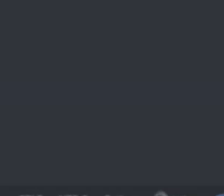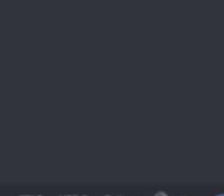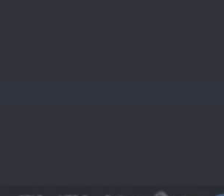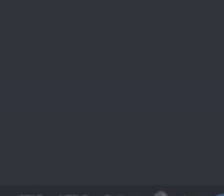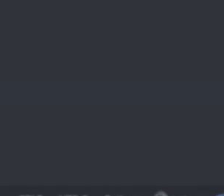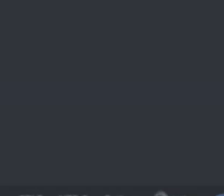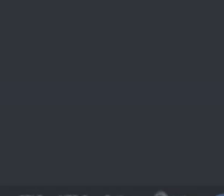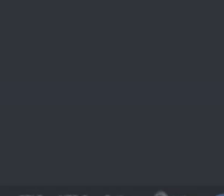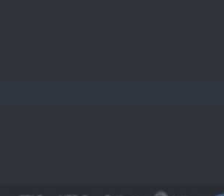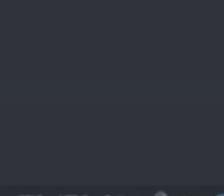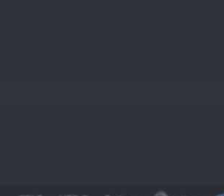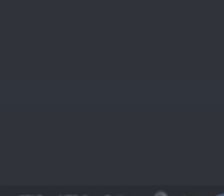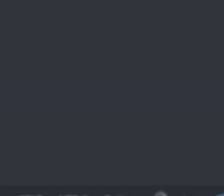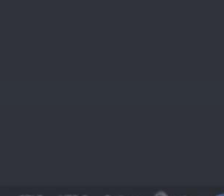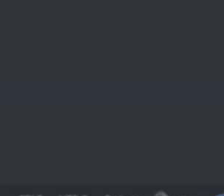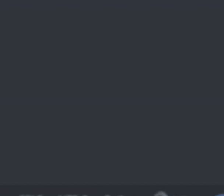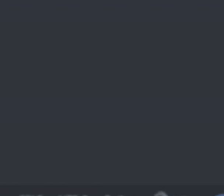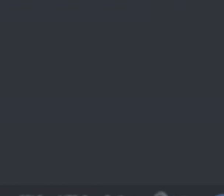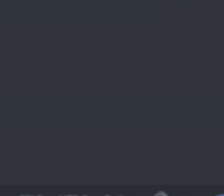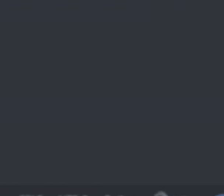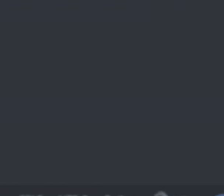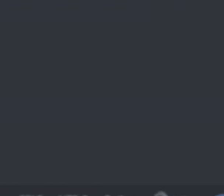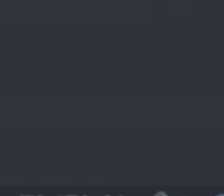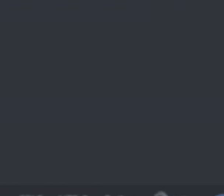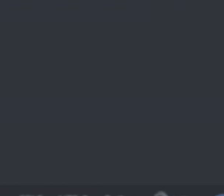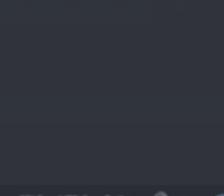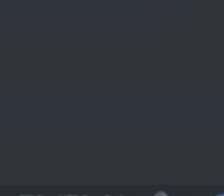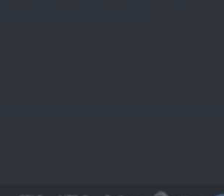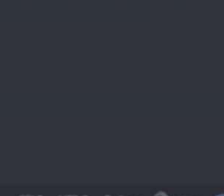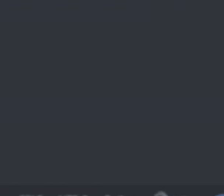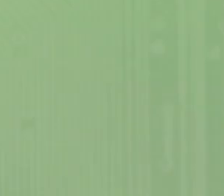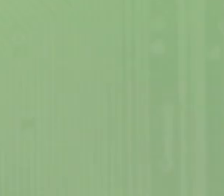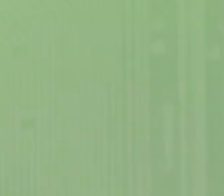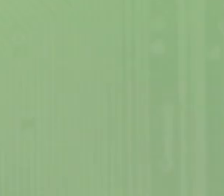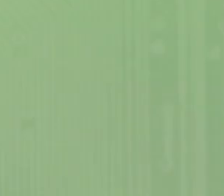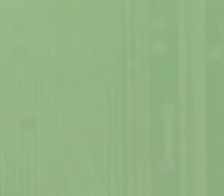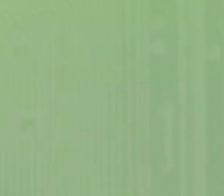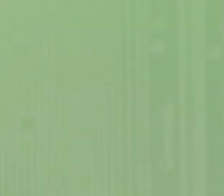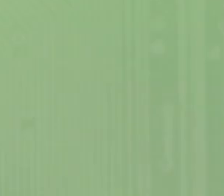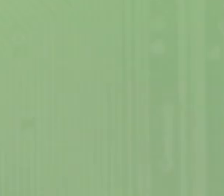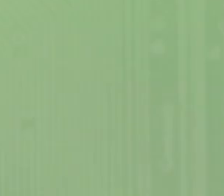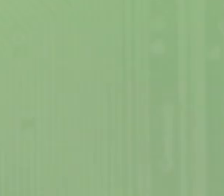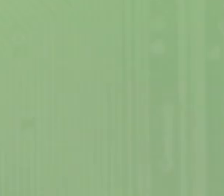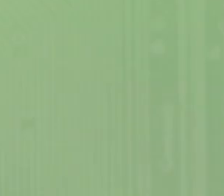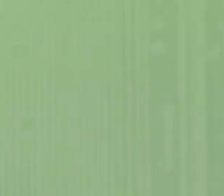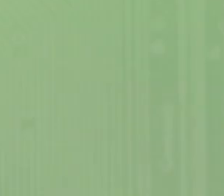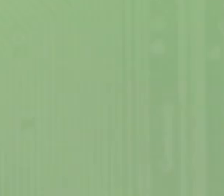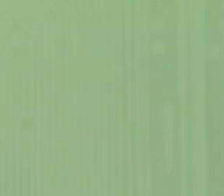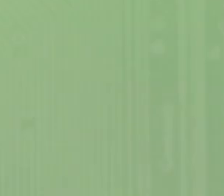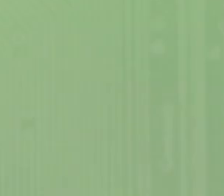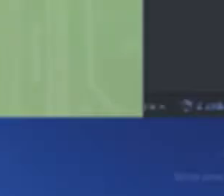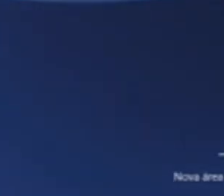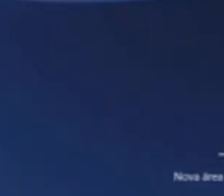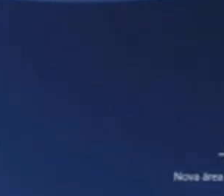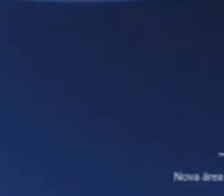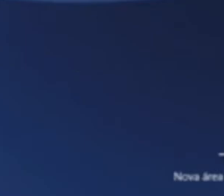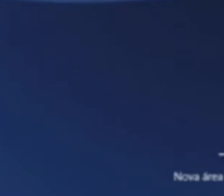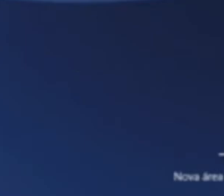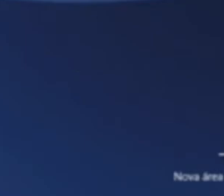Vou voltar aqui para que eu não possa me confundir. Não dá para subdividir as